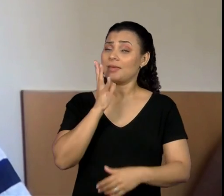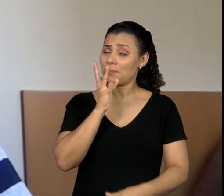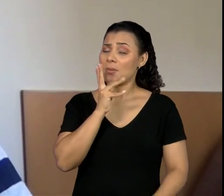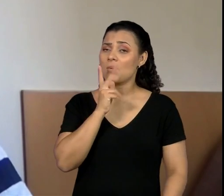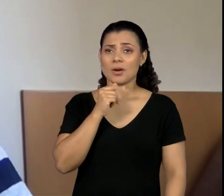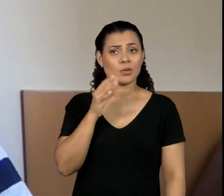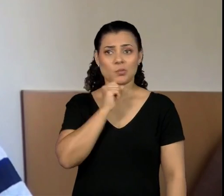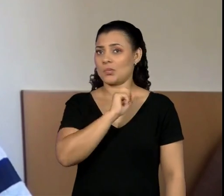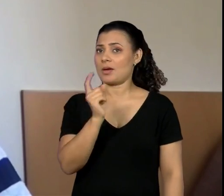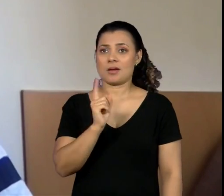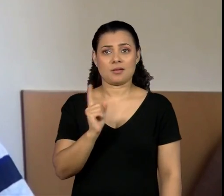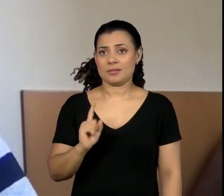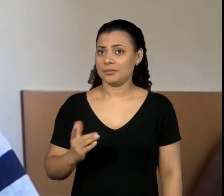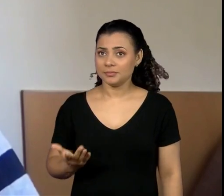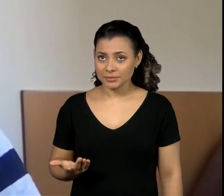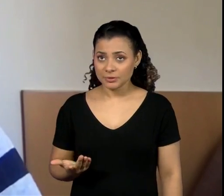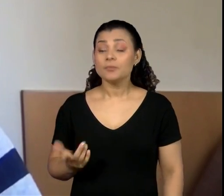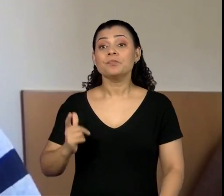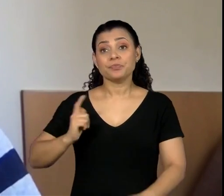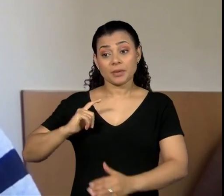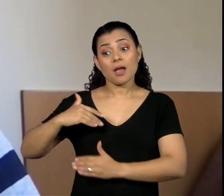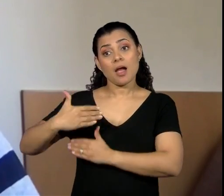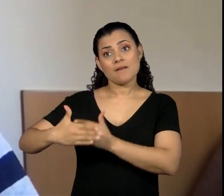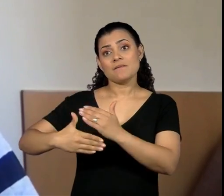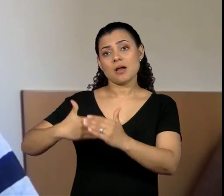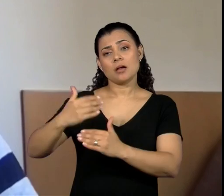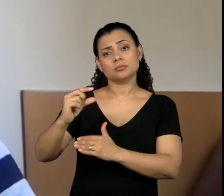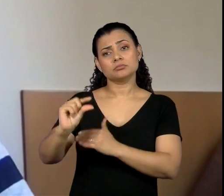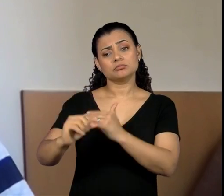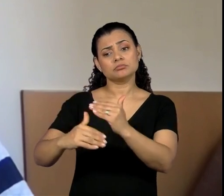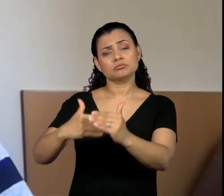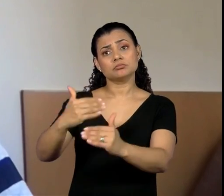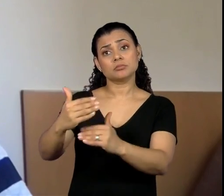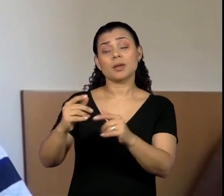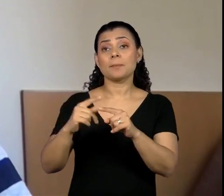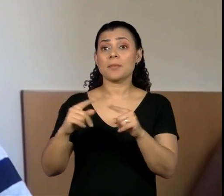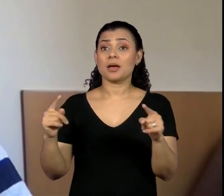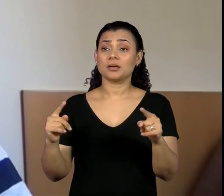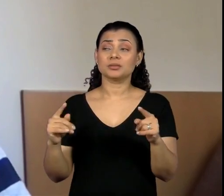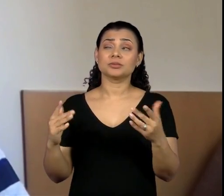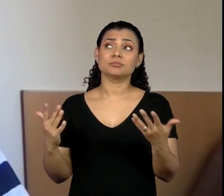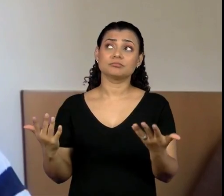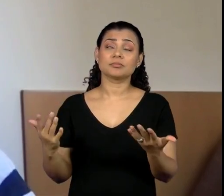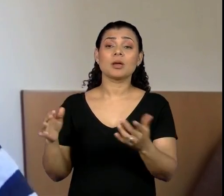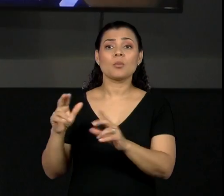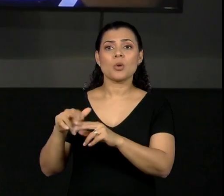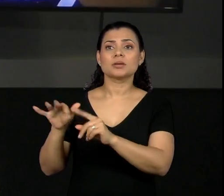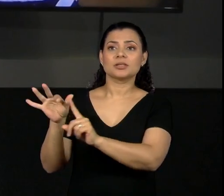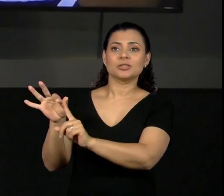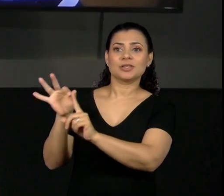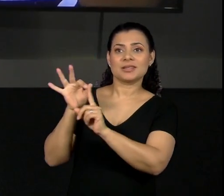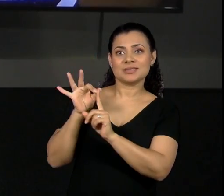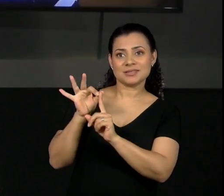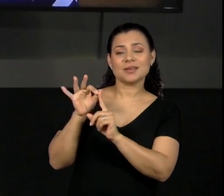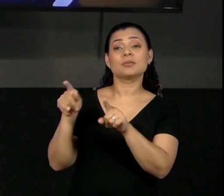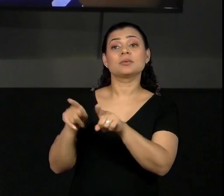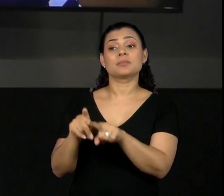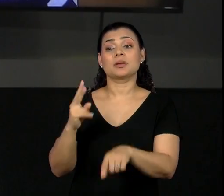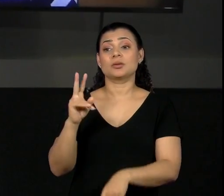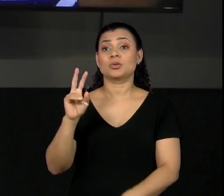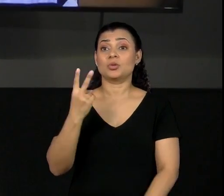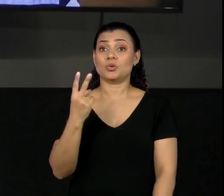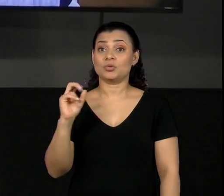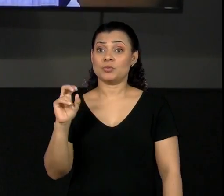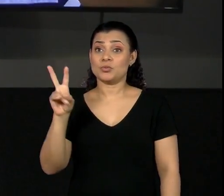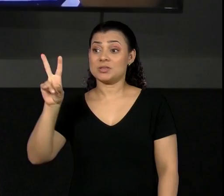lentos, há avanços, digamos, pela própria indicação de que para 2050 a